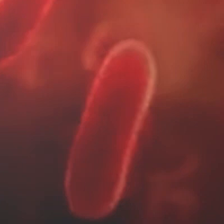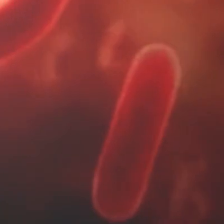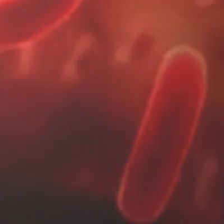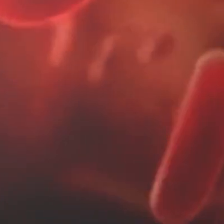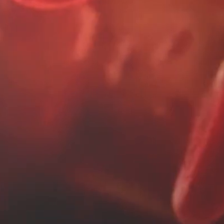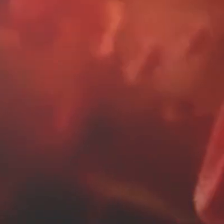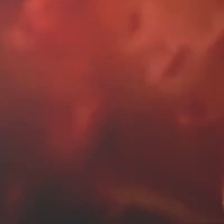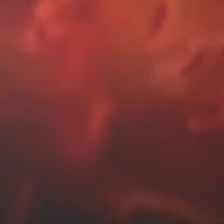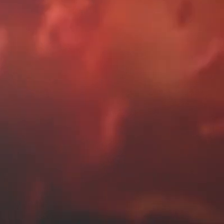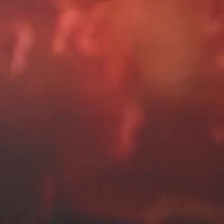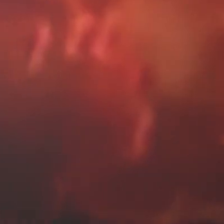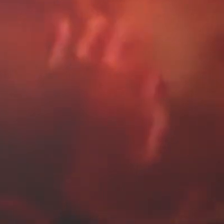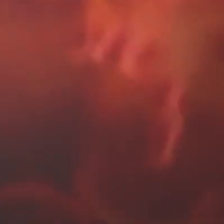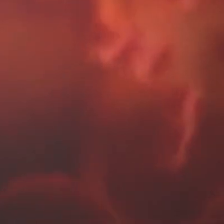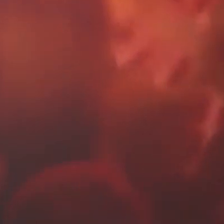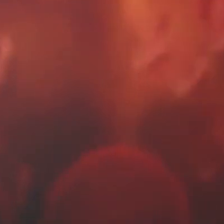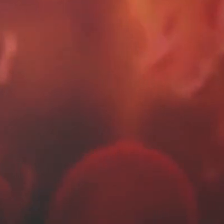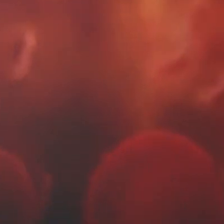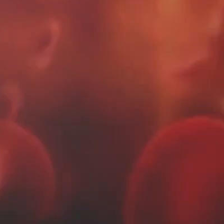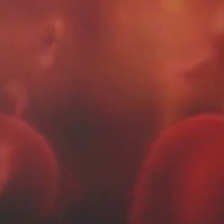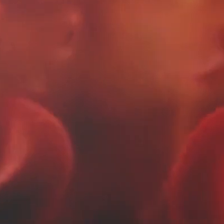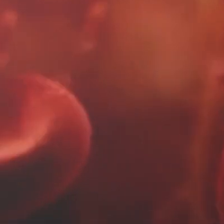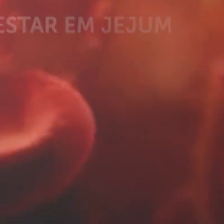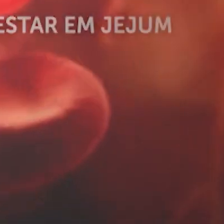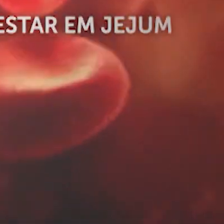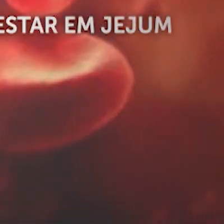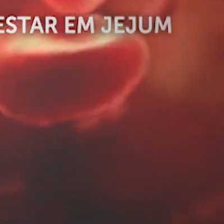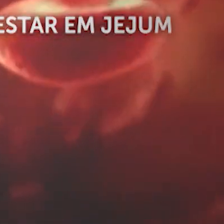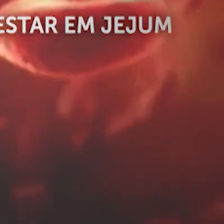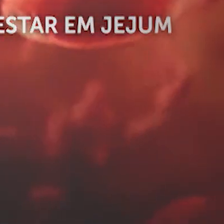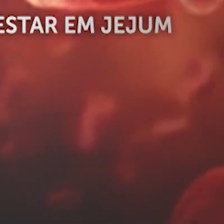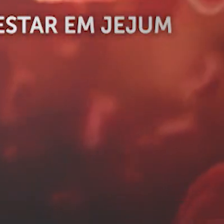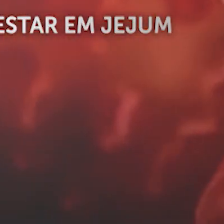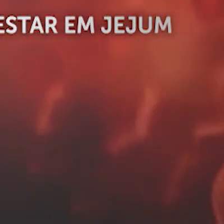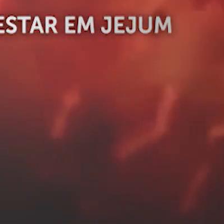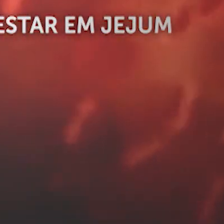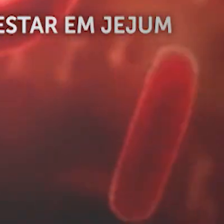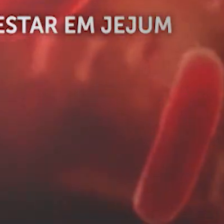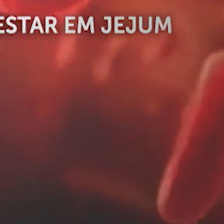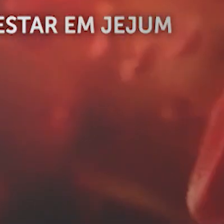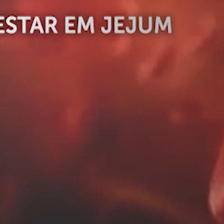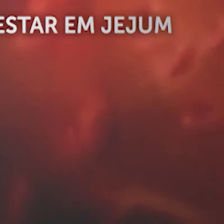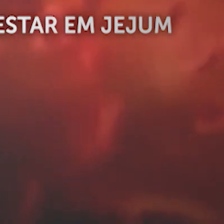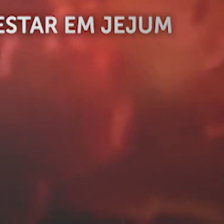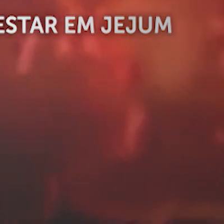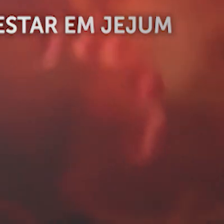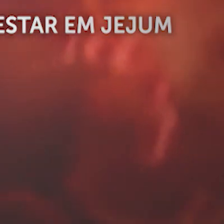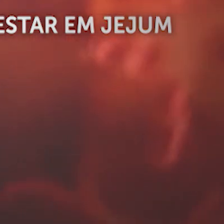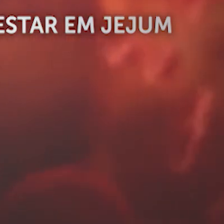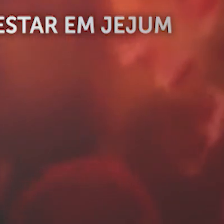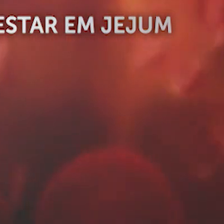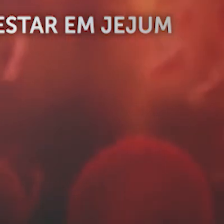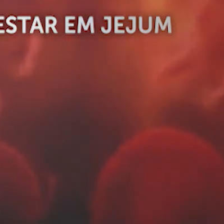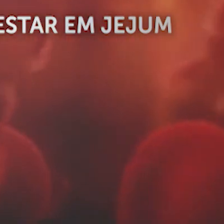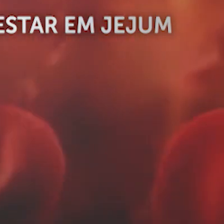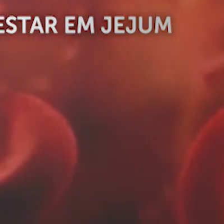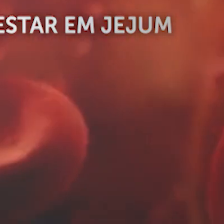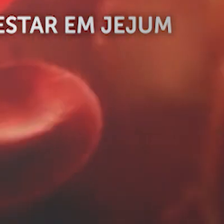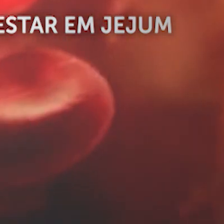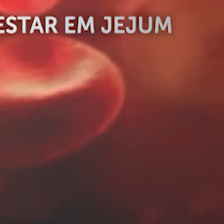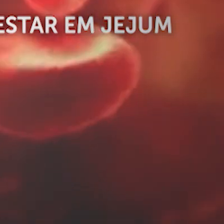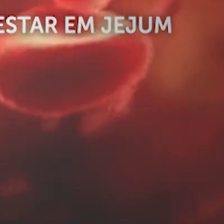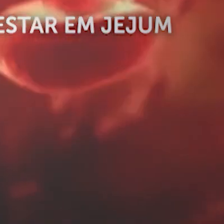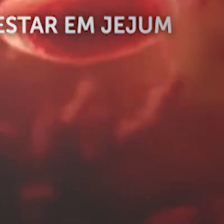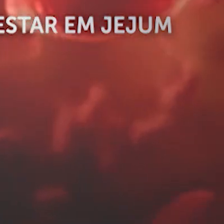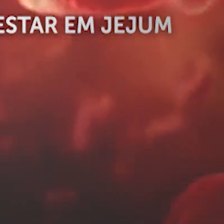menos 6 horas na noite anterior da doação. E não pode estar em jejum, mas se tiver acabado de almoçar,